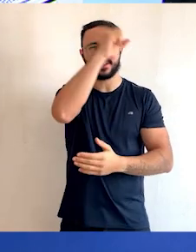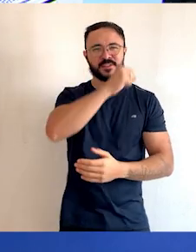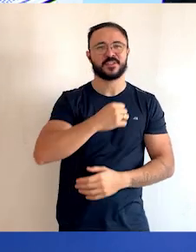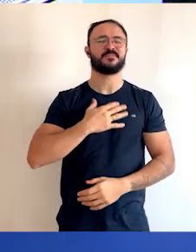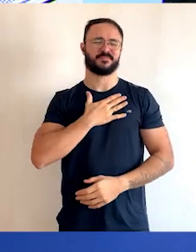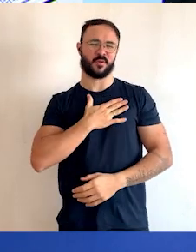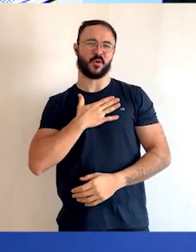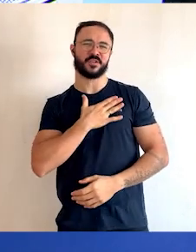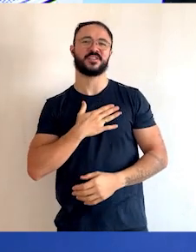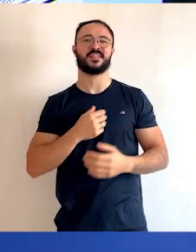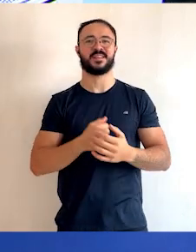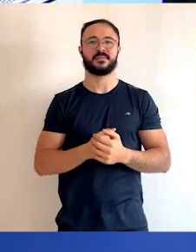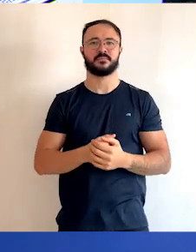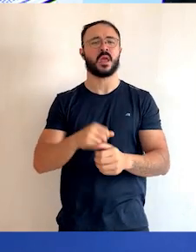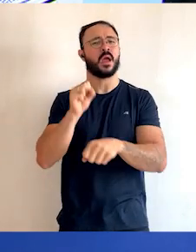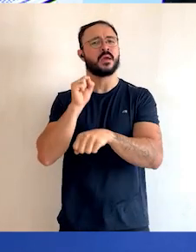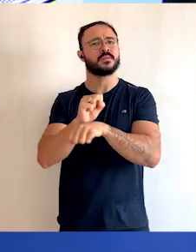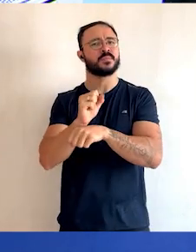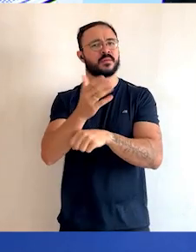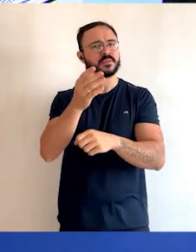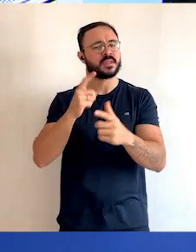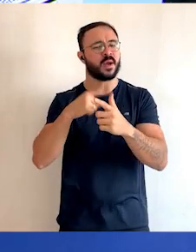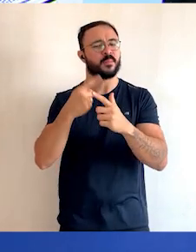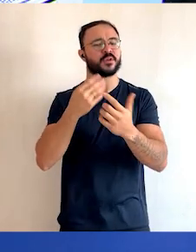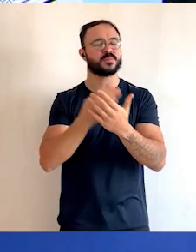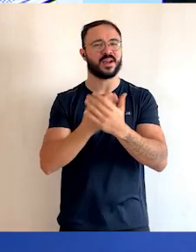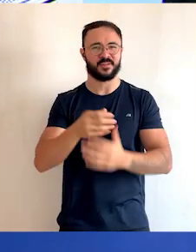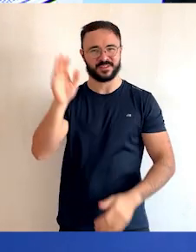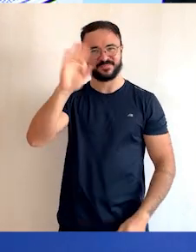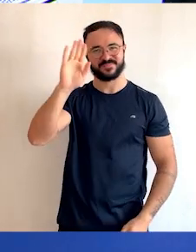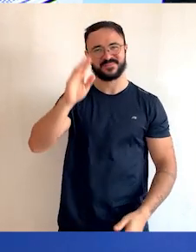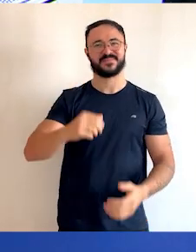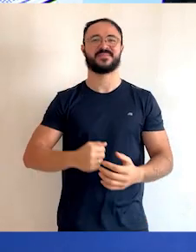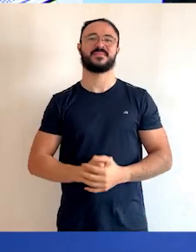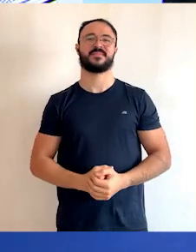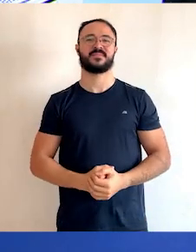bastante, tenham gostado. Eu aguardo vocês na nossa próxima aula. Tchau, tchau!